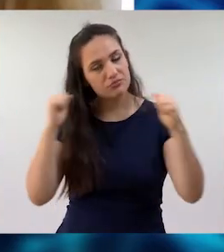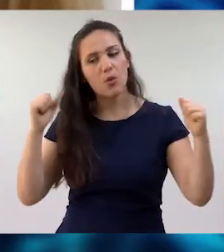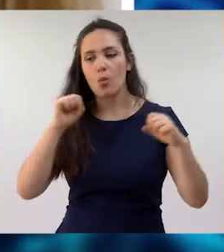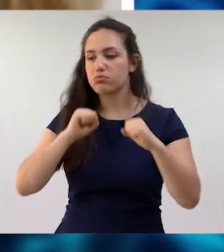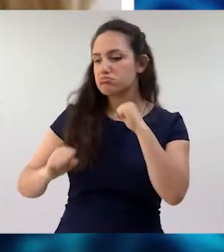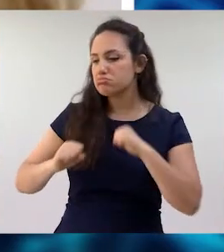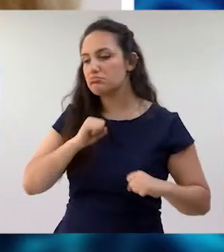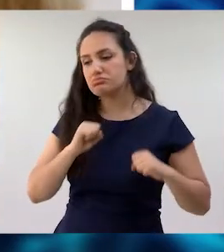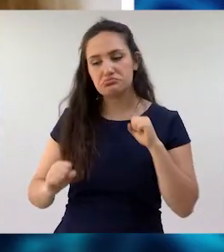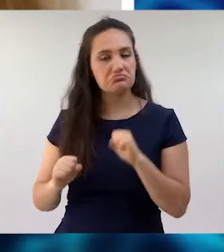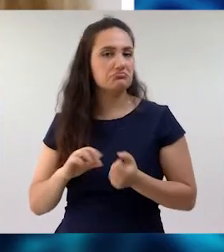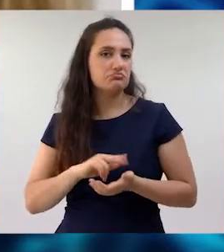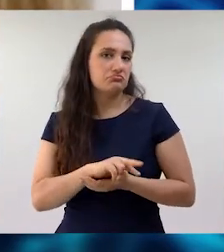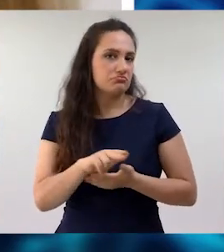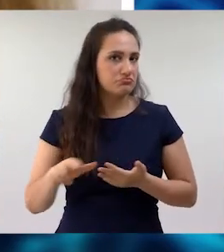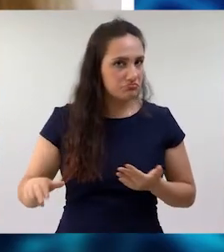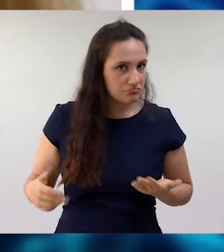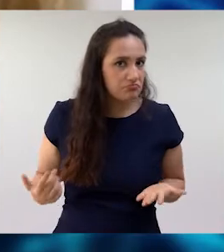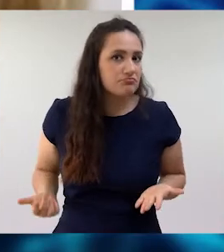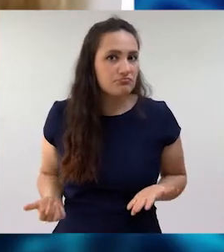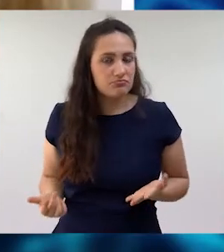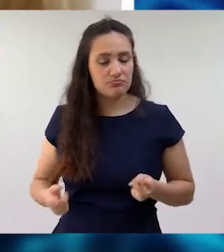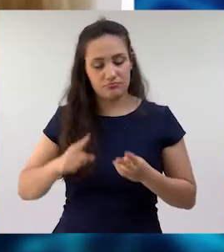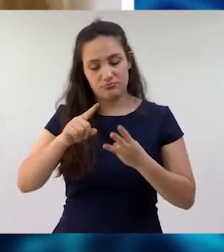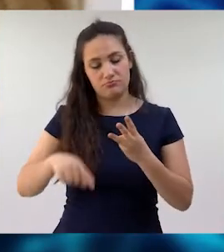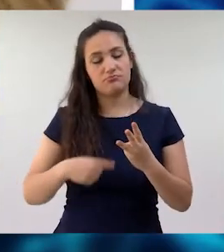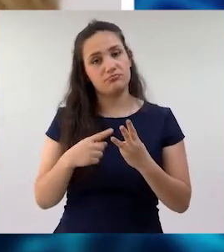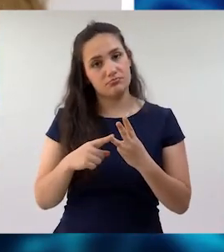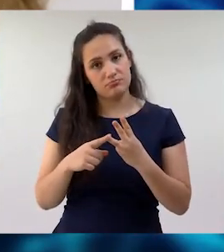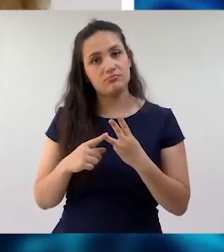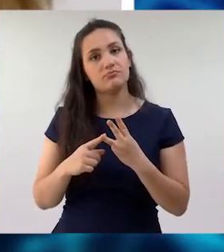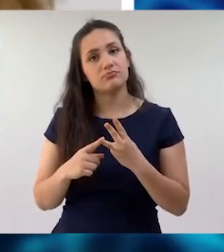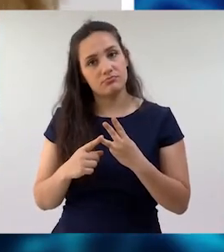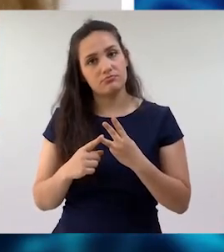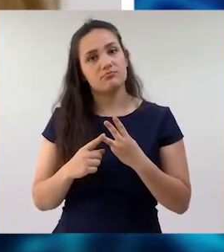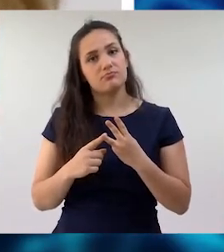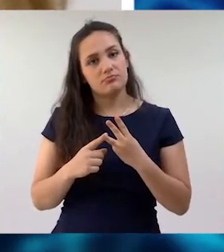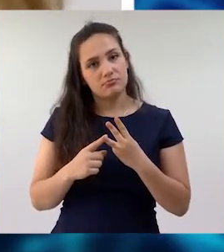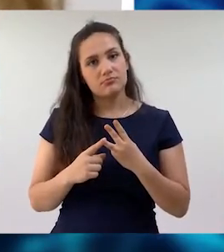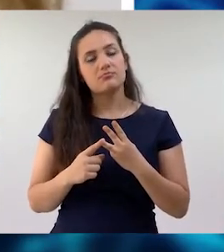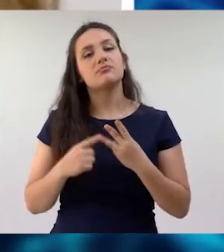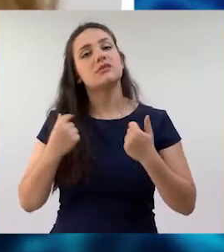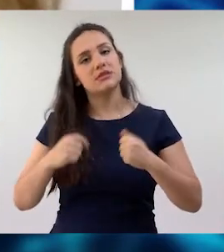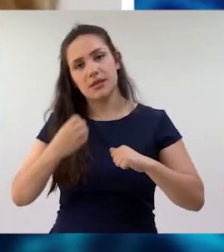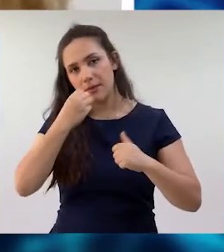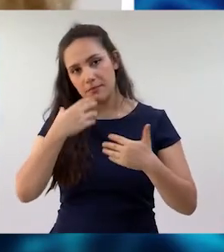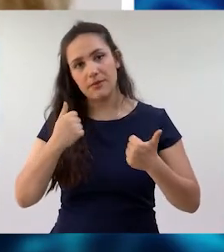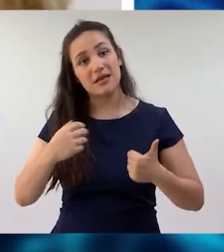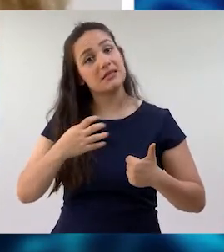atividade física, essas coisas são remédio, e